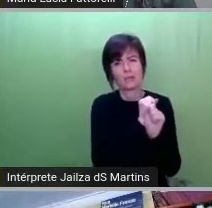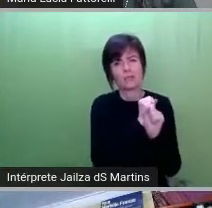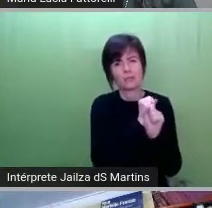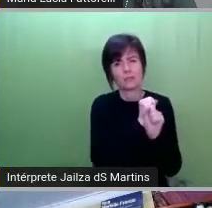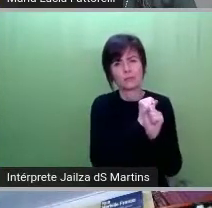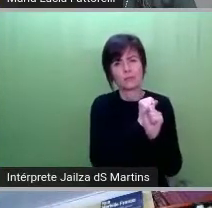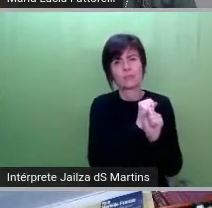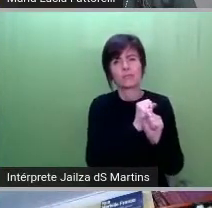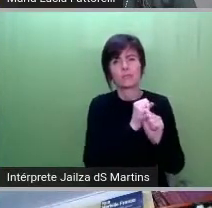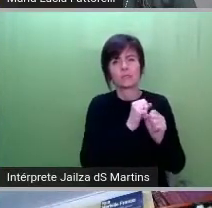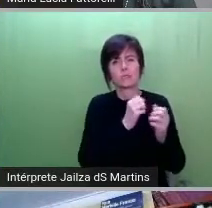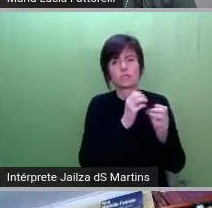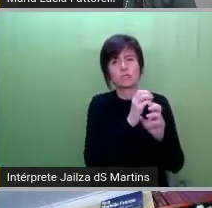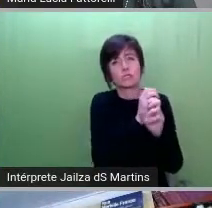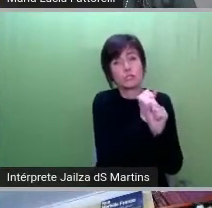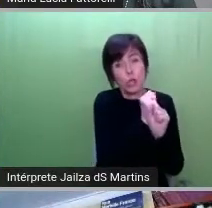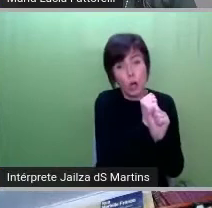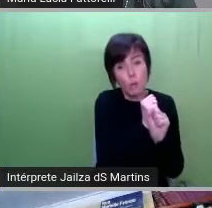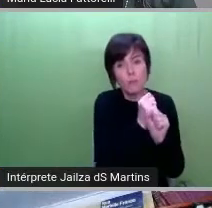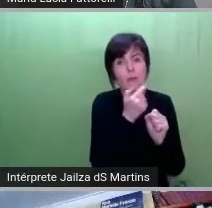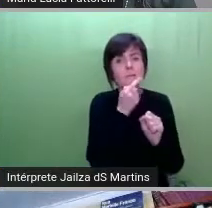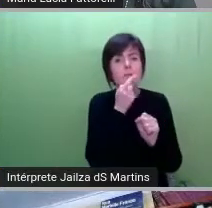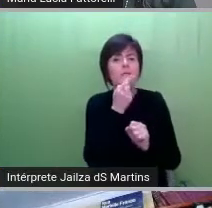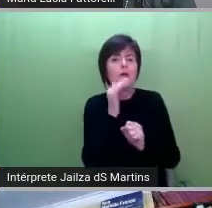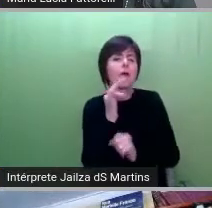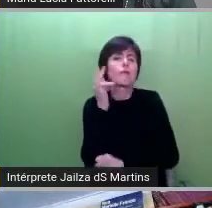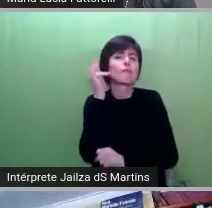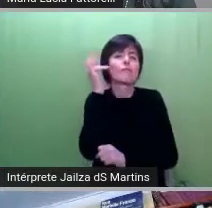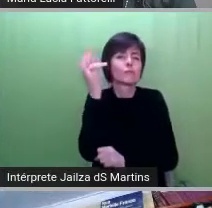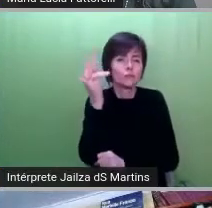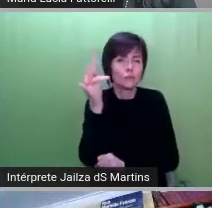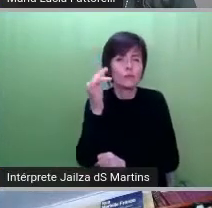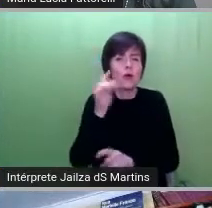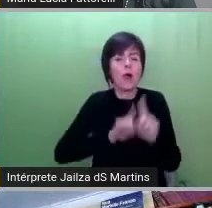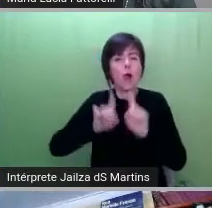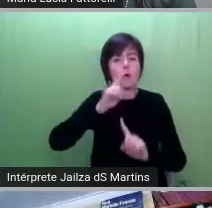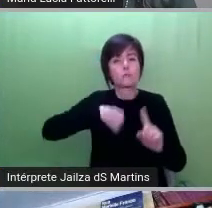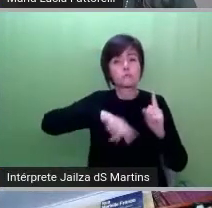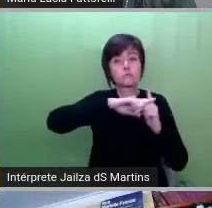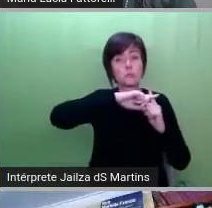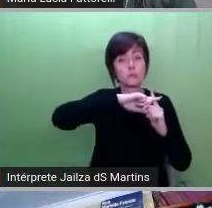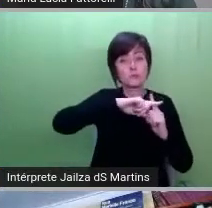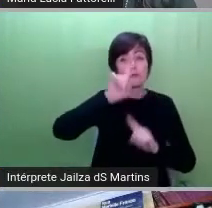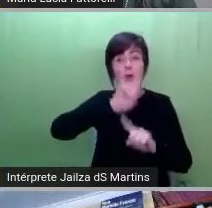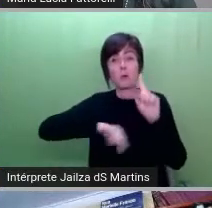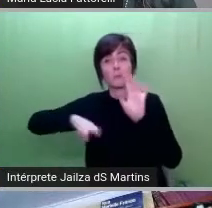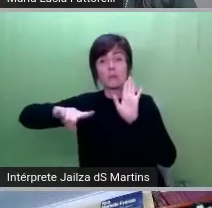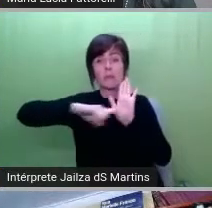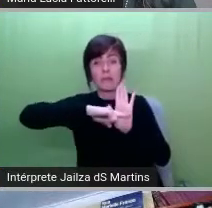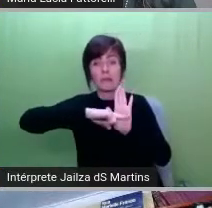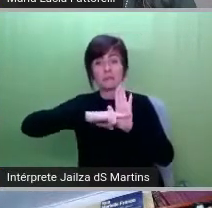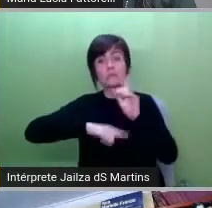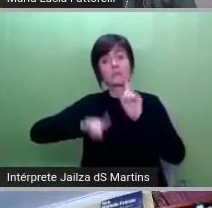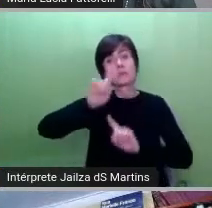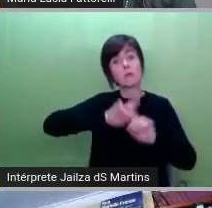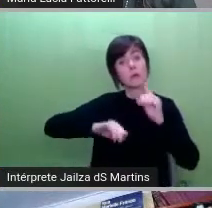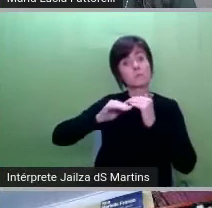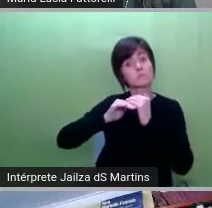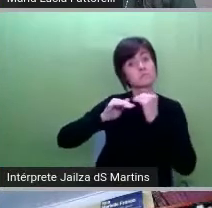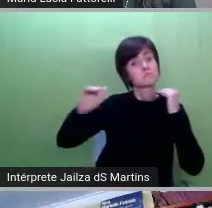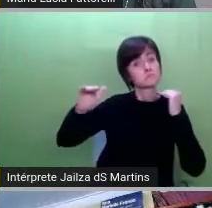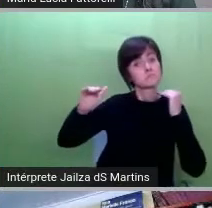para o futuro. E aí tem projeções otimistas, pessimistas e neutras. E a gente vai jogando com